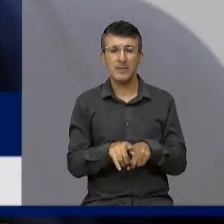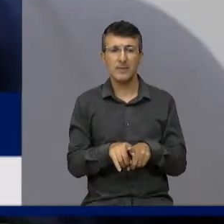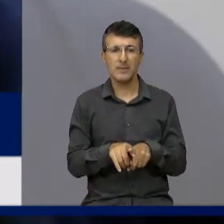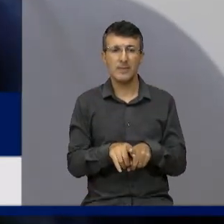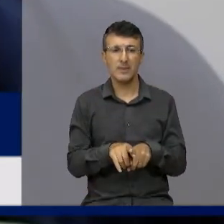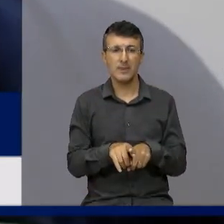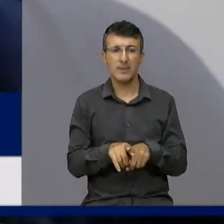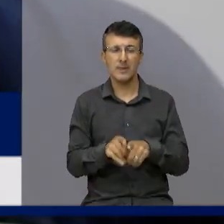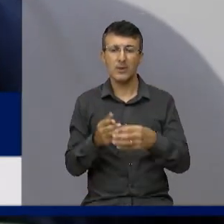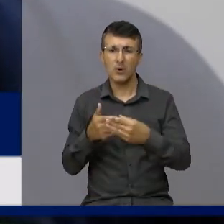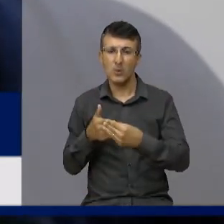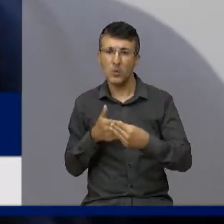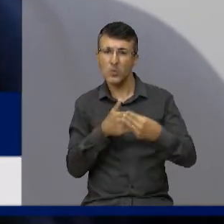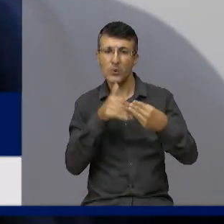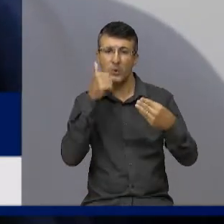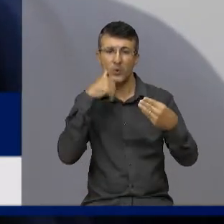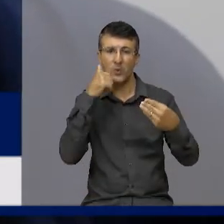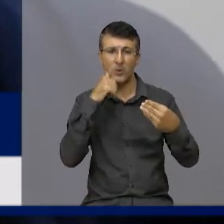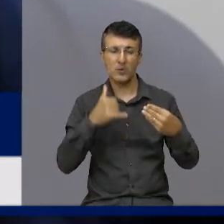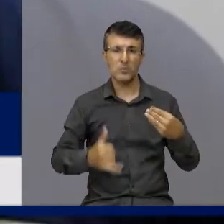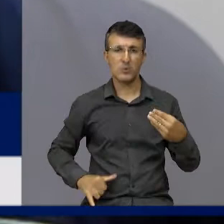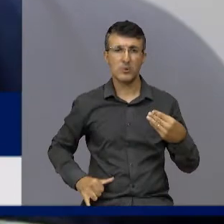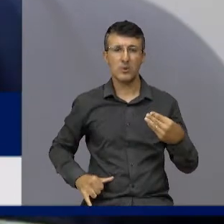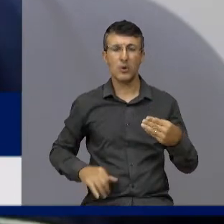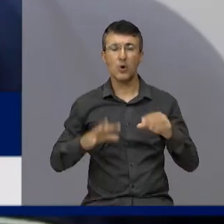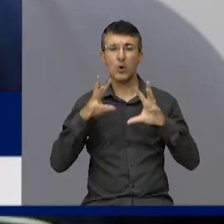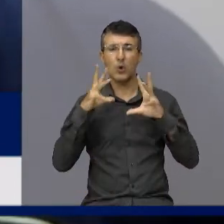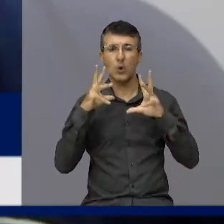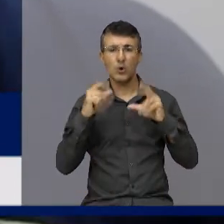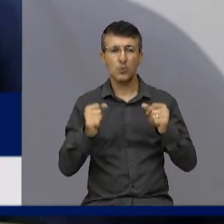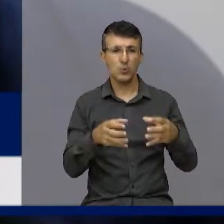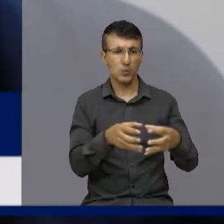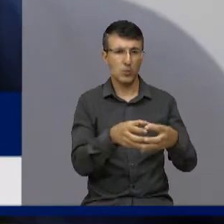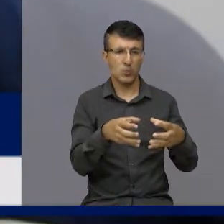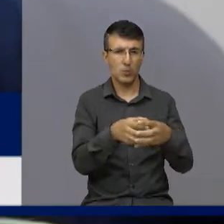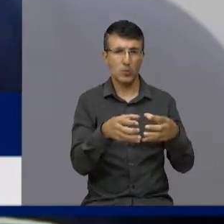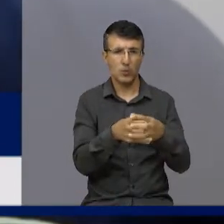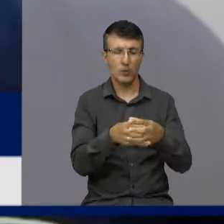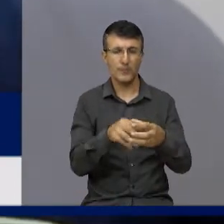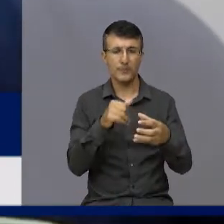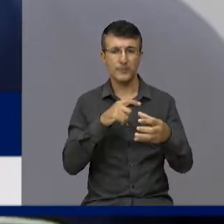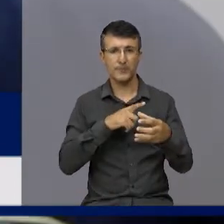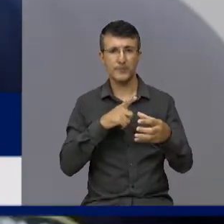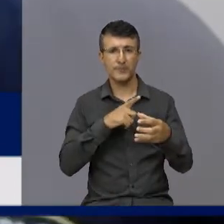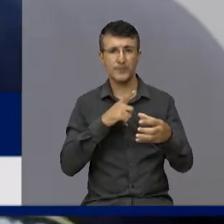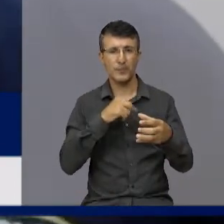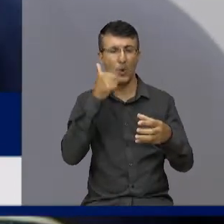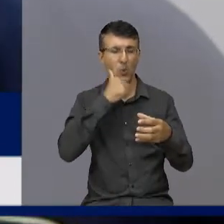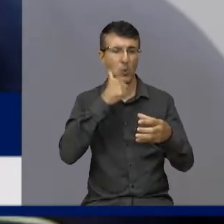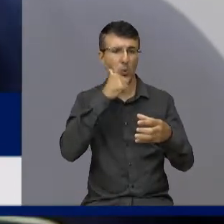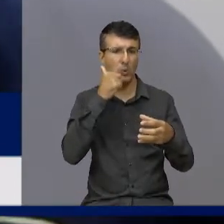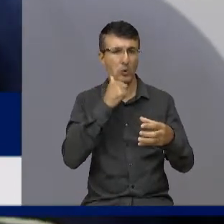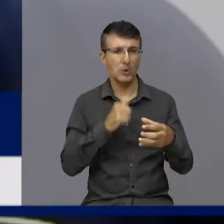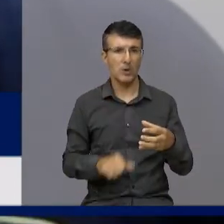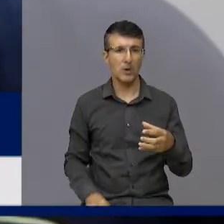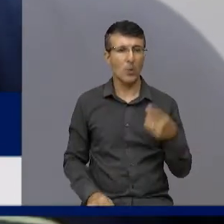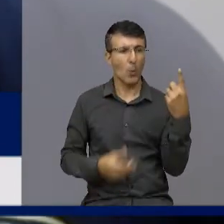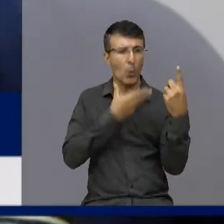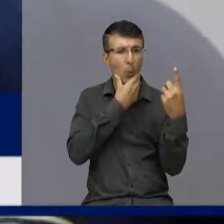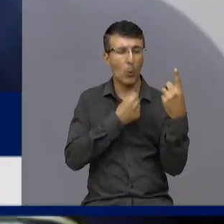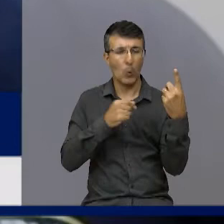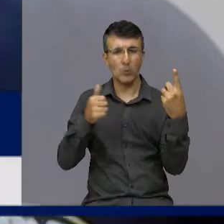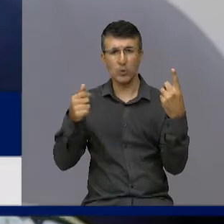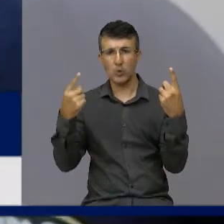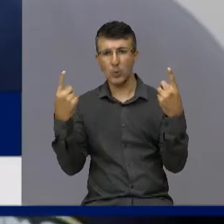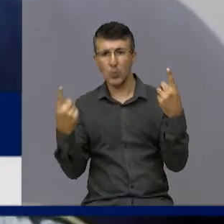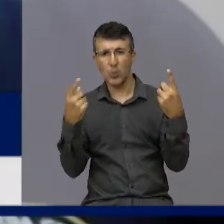Todas as nossas equipes são acompanhadas por uma mulher, um GCM e uma GCM. Eles vão até a vítima, eles